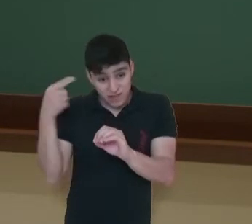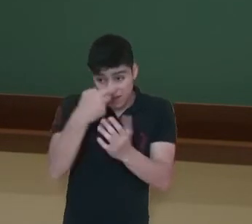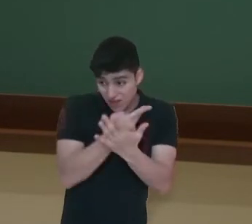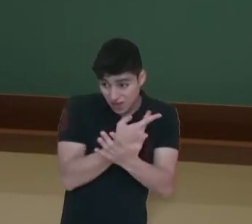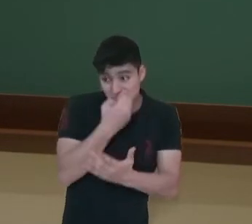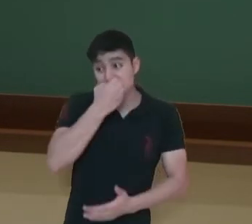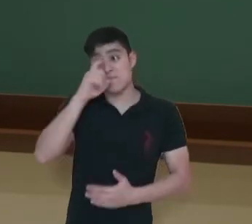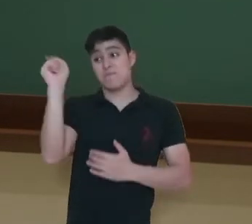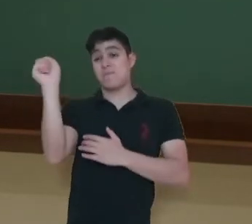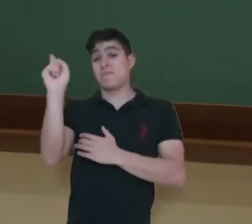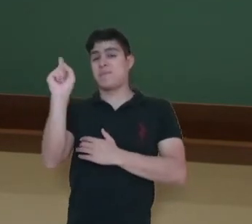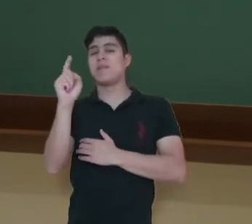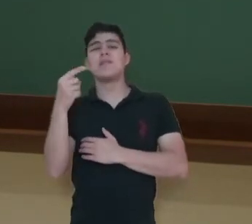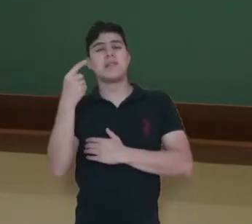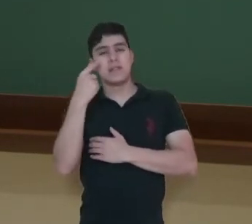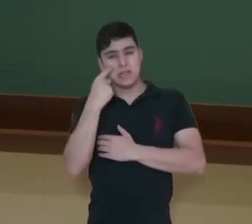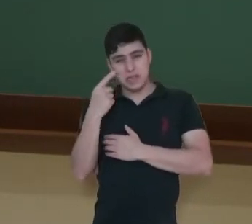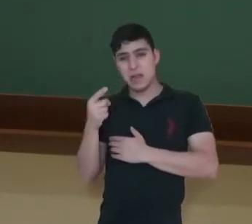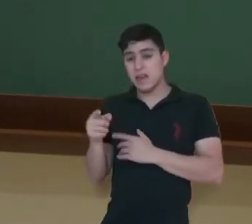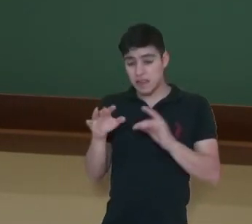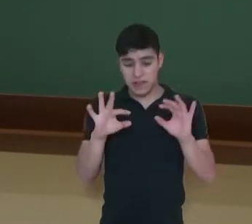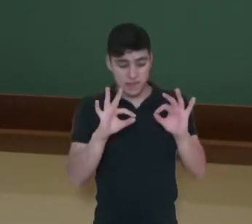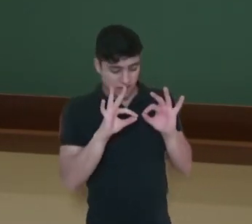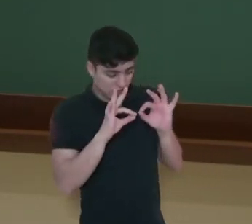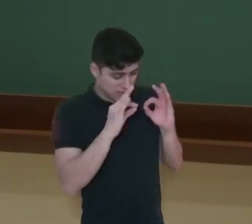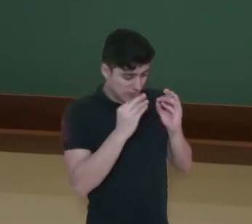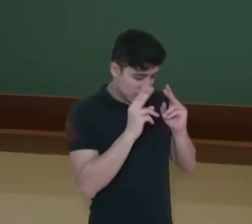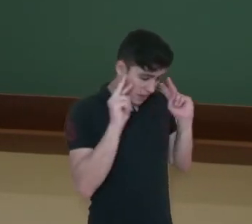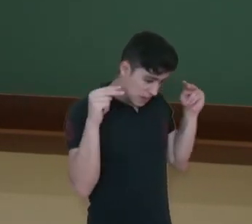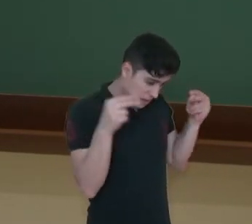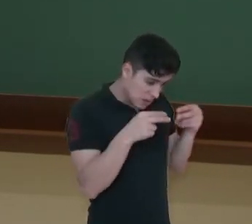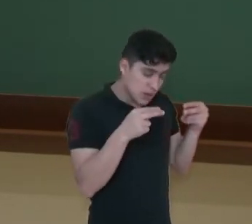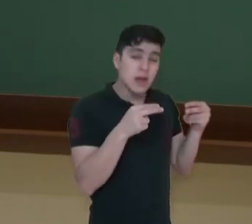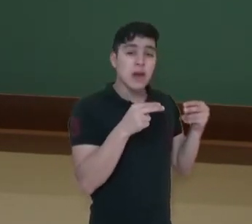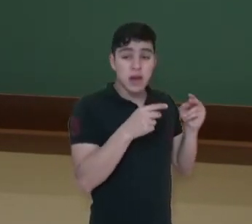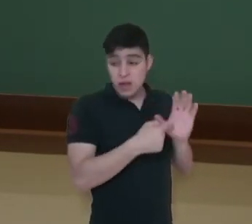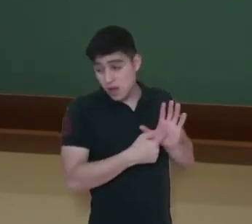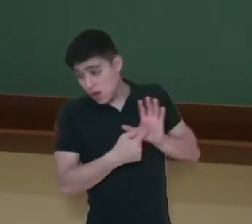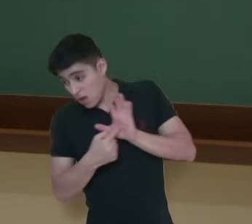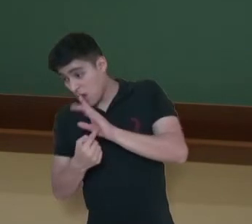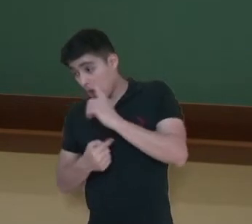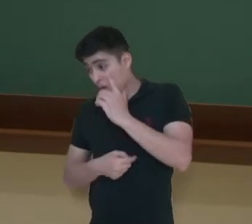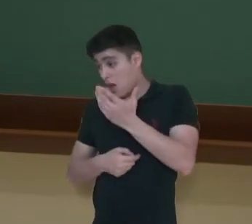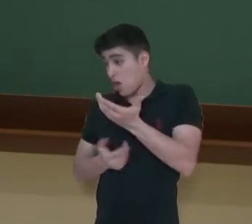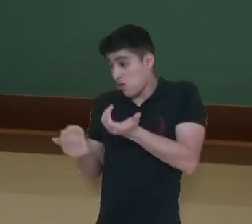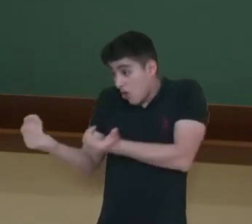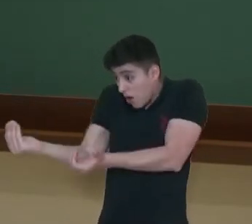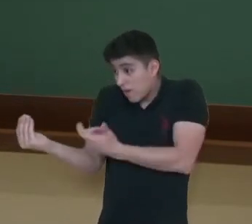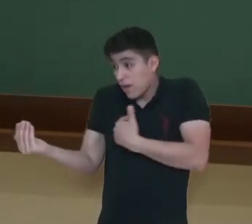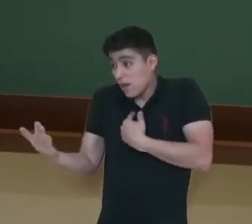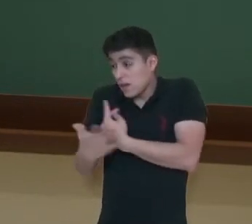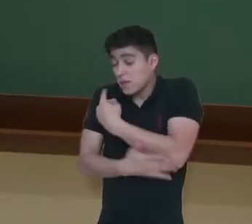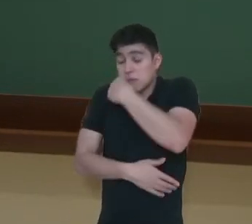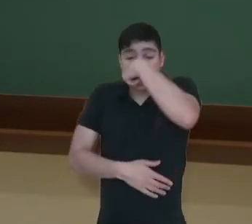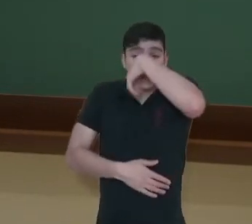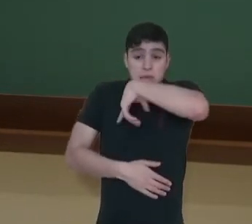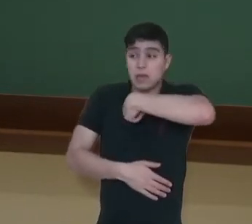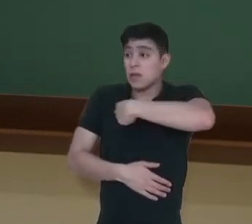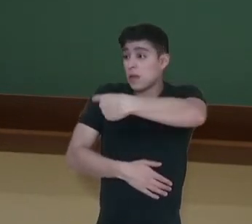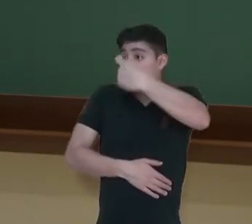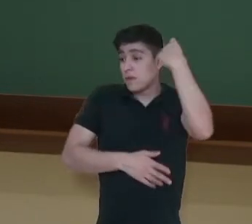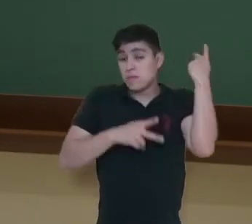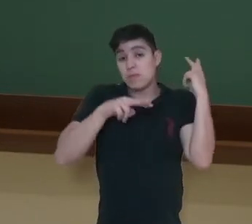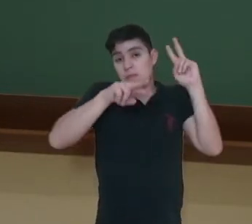e eles colocam, sabe aquela visão de família? Eles têm a visão de família também. Então eles mostram para o jovem, ó, eu errei, eu fui preso,